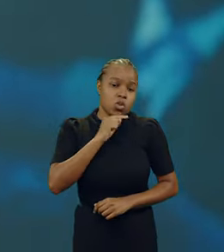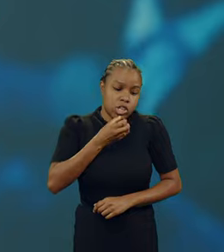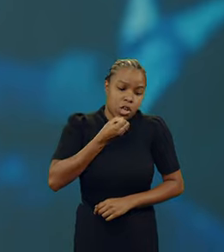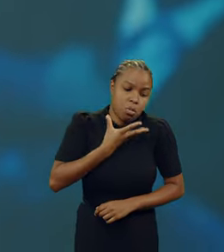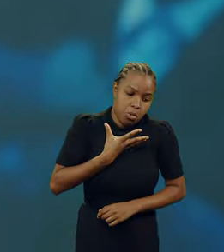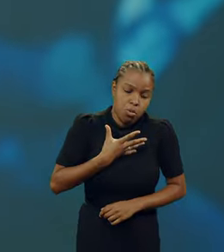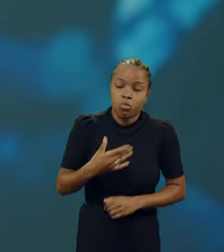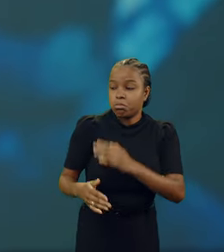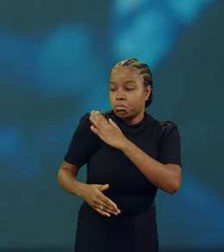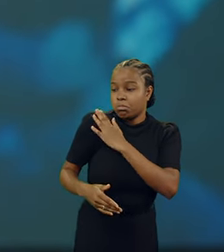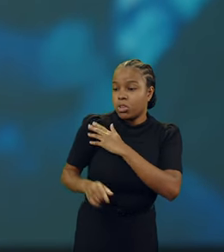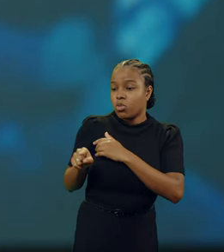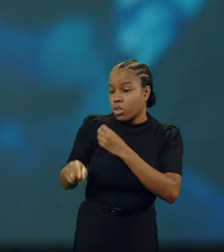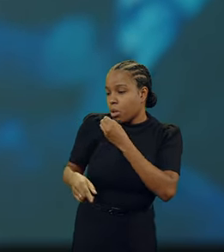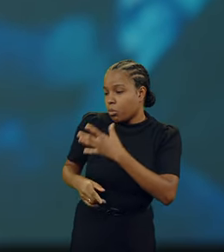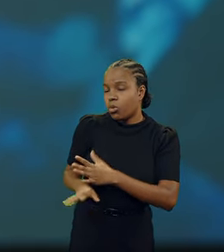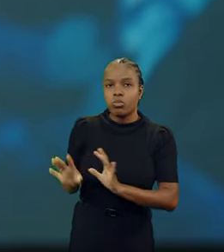bom.